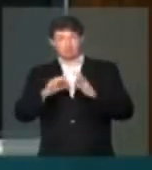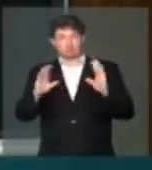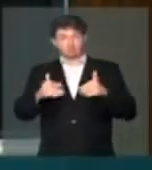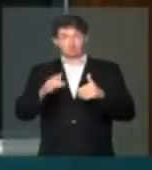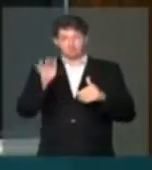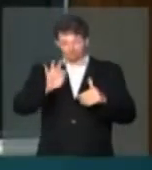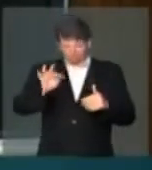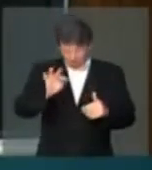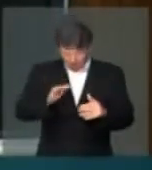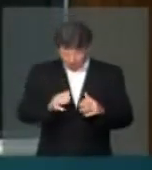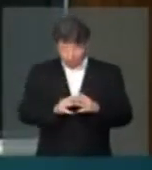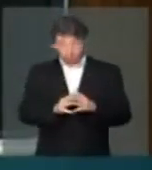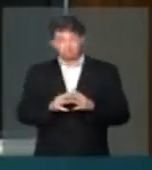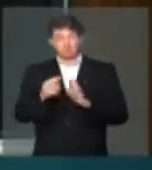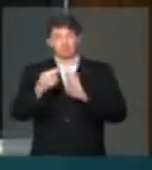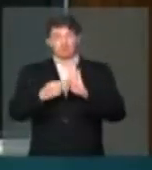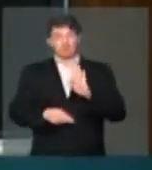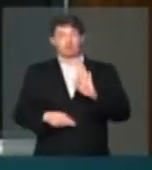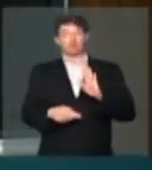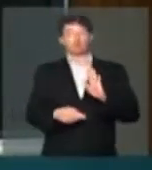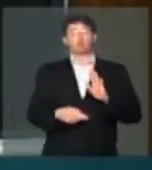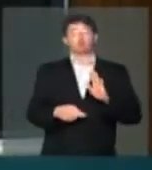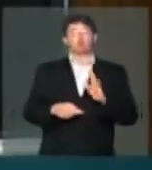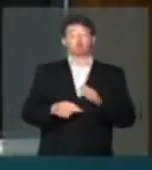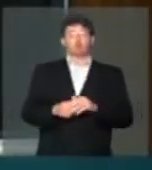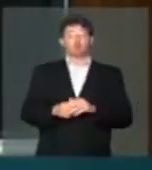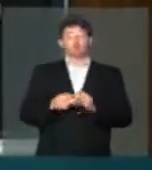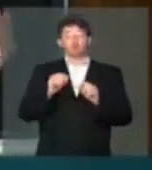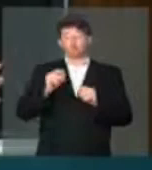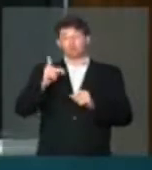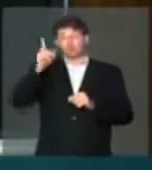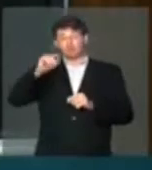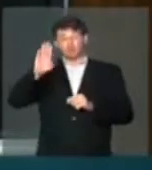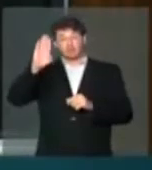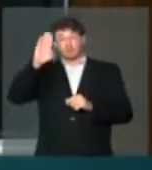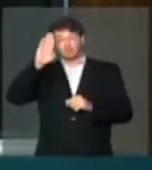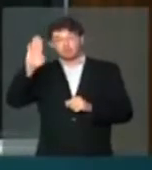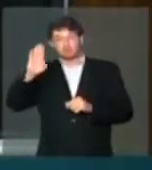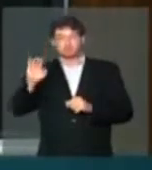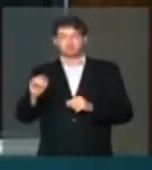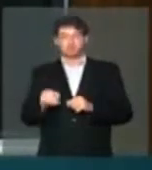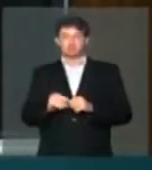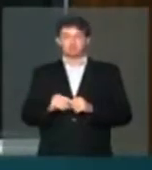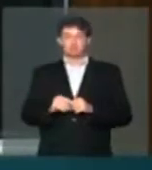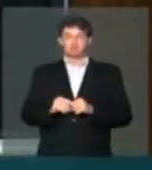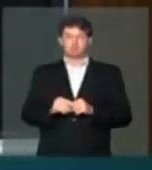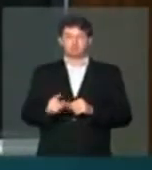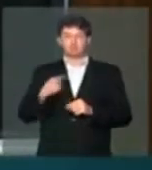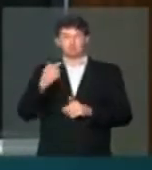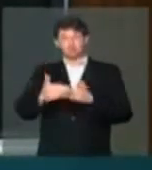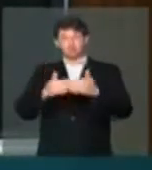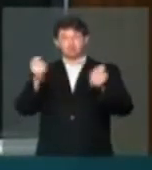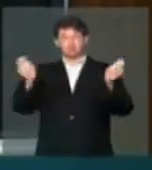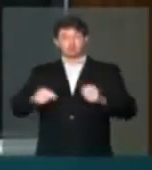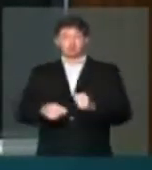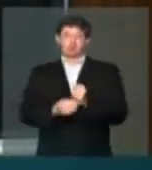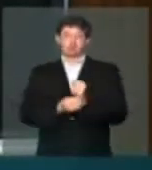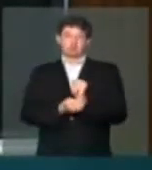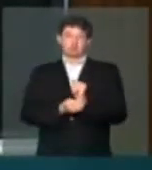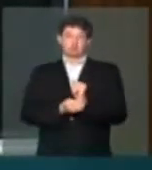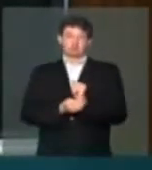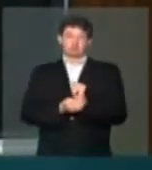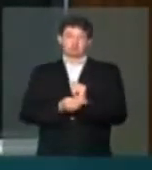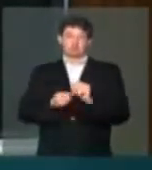Pacto Federativo um relatório preliminar daquilo que nós entendemos como pontos hoje que podemos avançar nessa busca